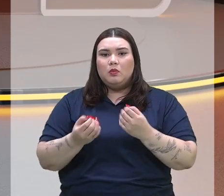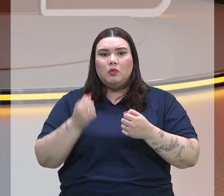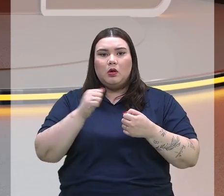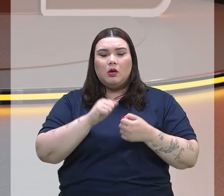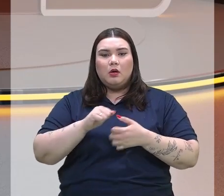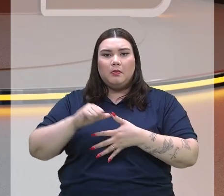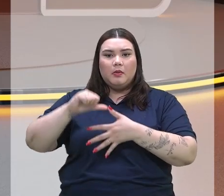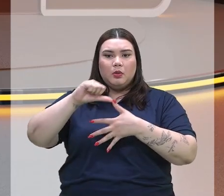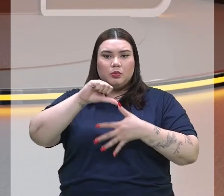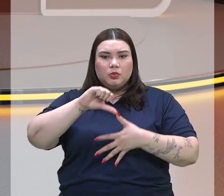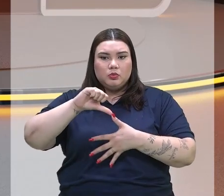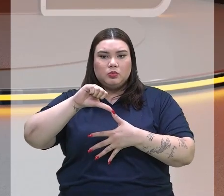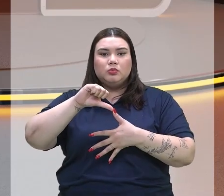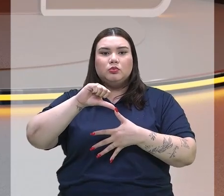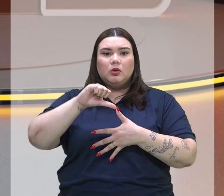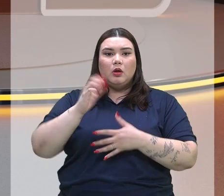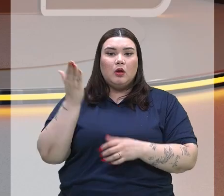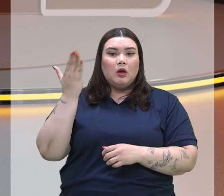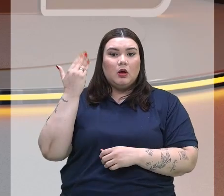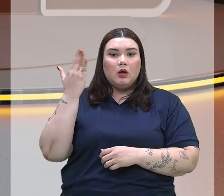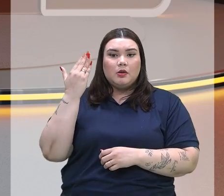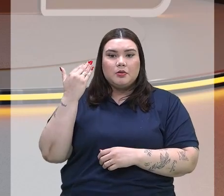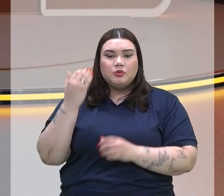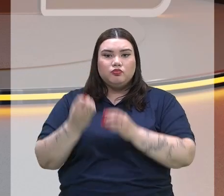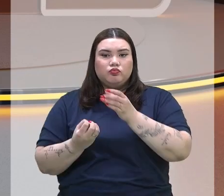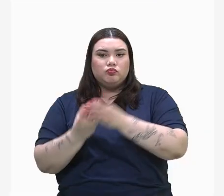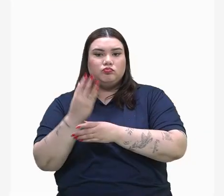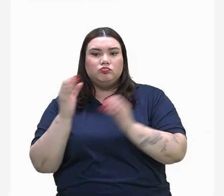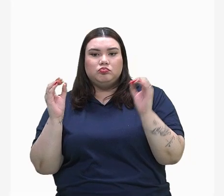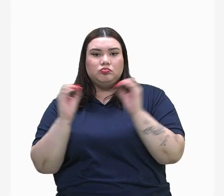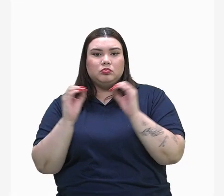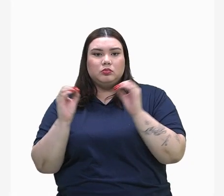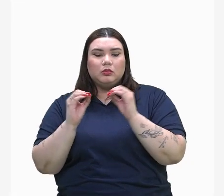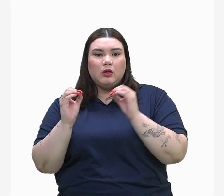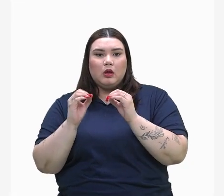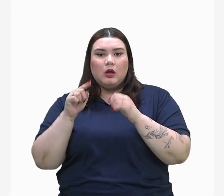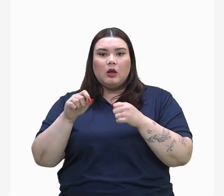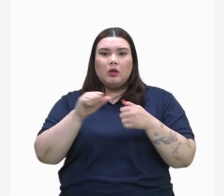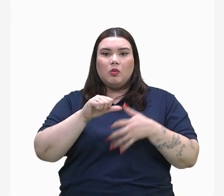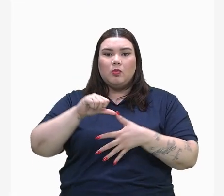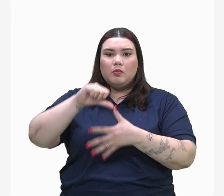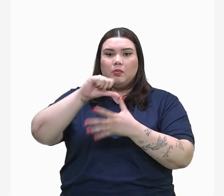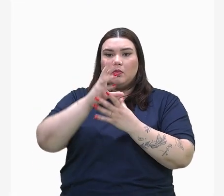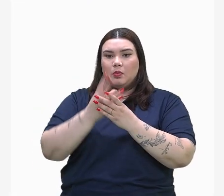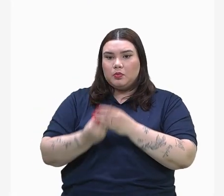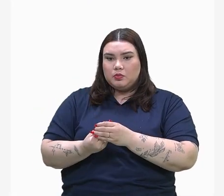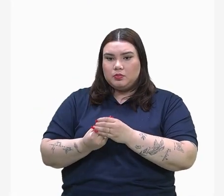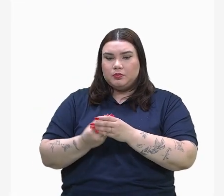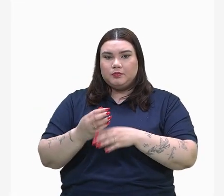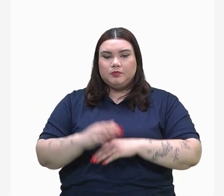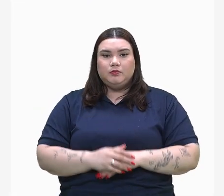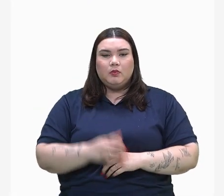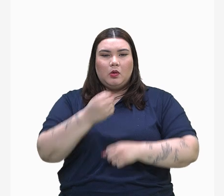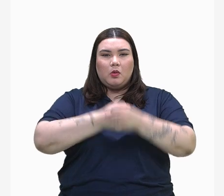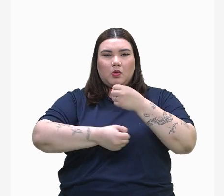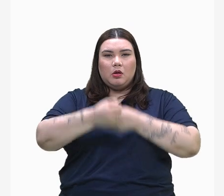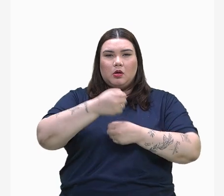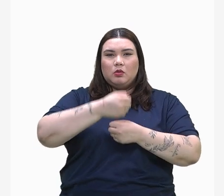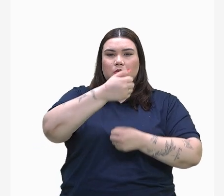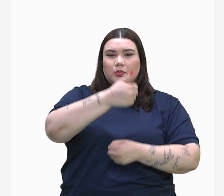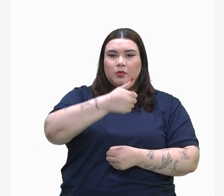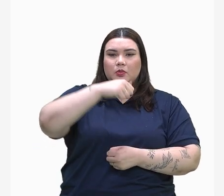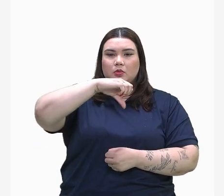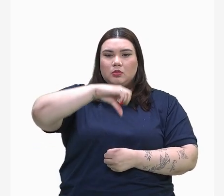do Sul, principalmente, antes do Mercosul? Olha só, gente, na década de